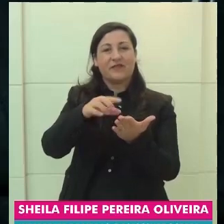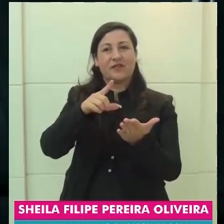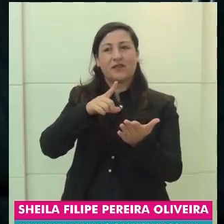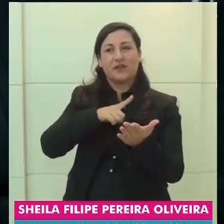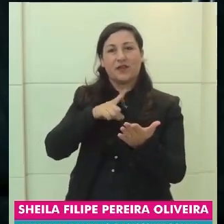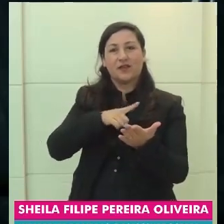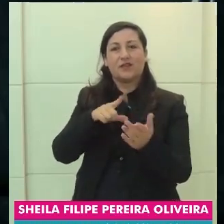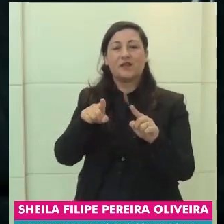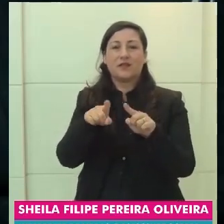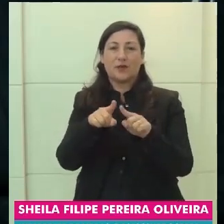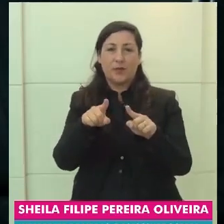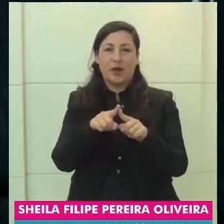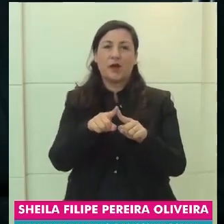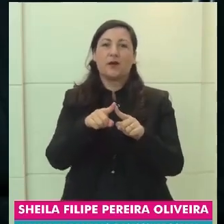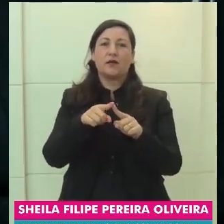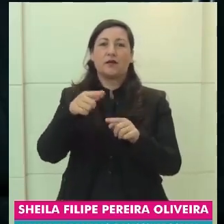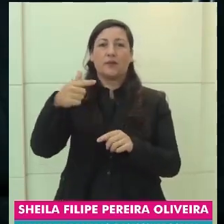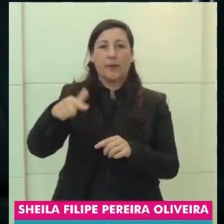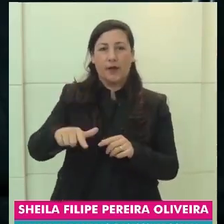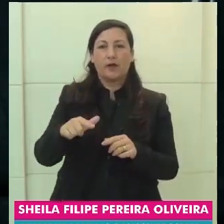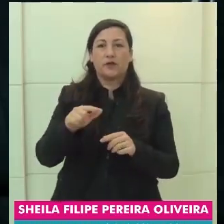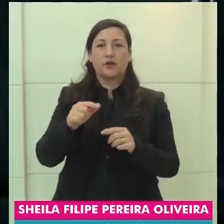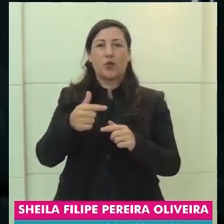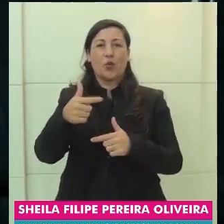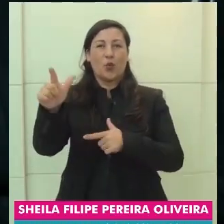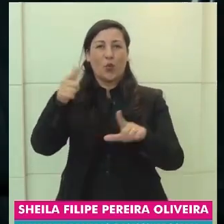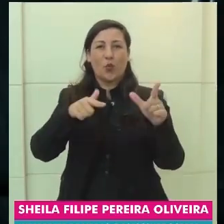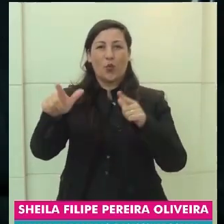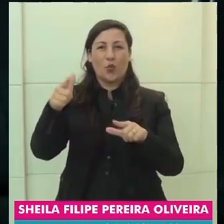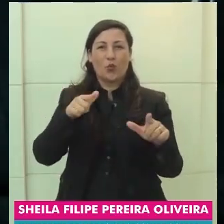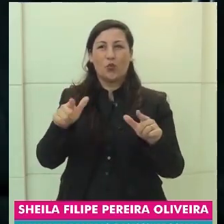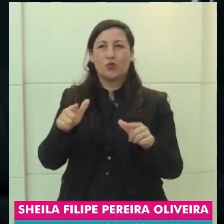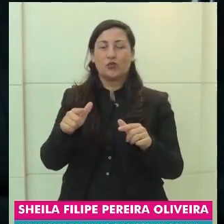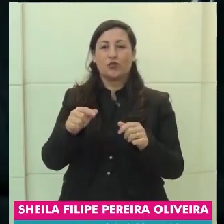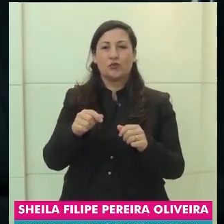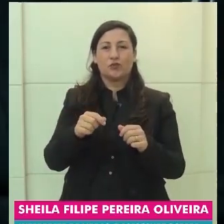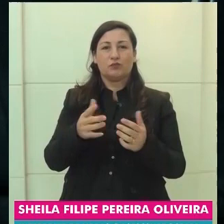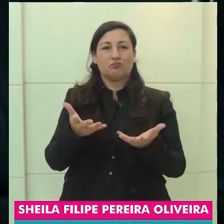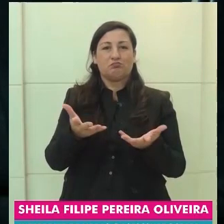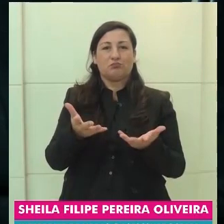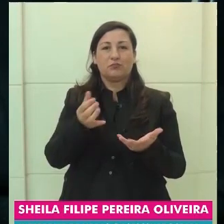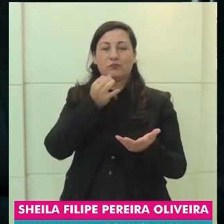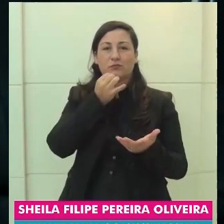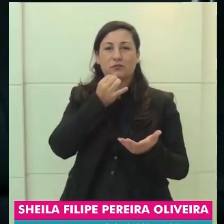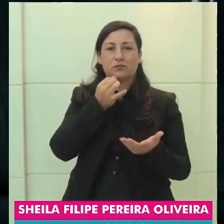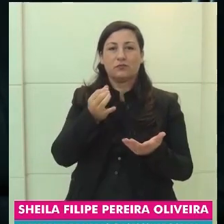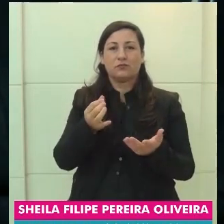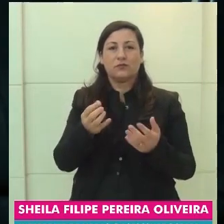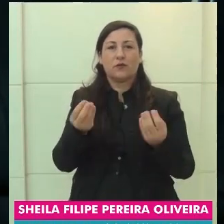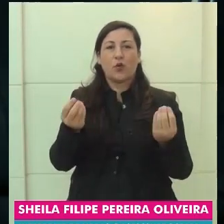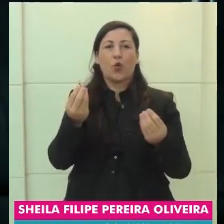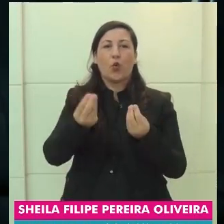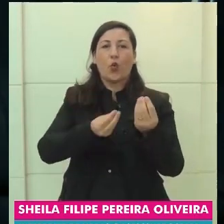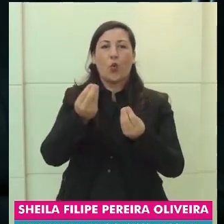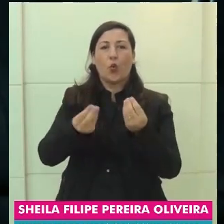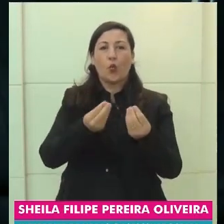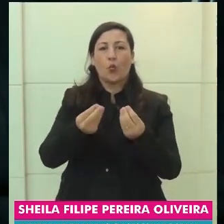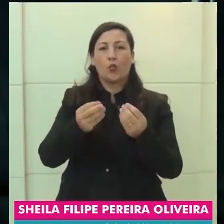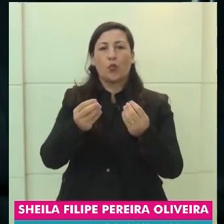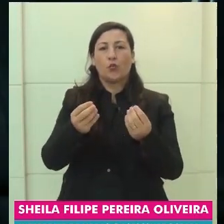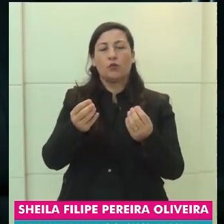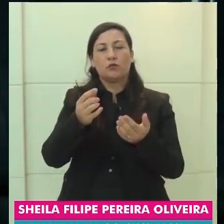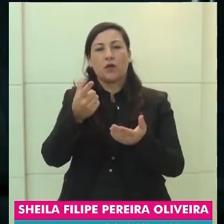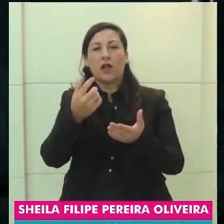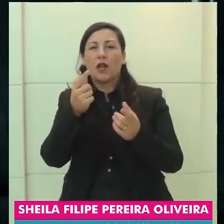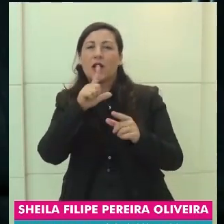e temos também as demandas de fazer algo para colocar lá no evento, né? A gente